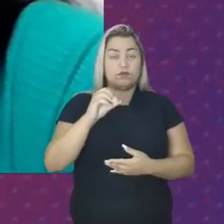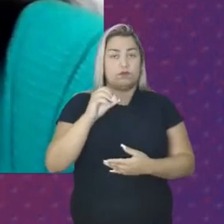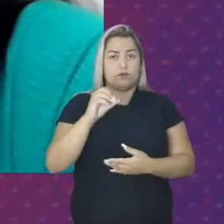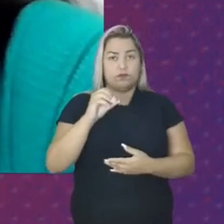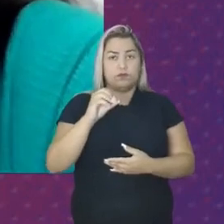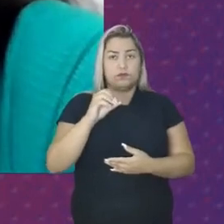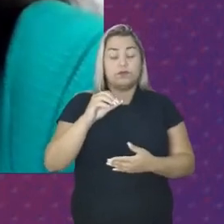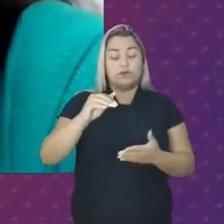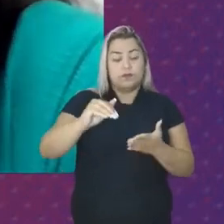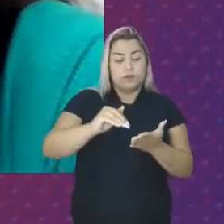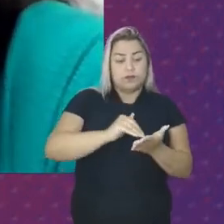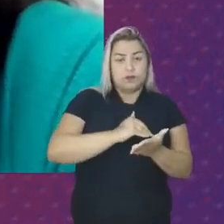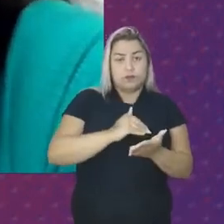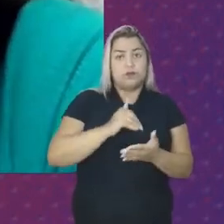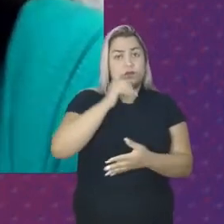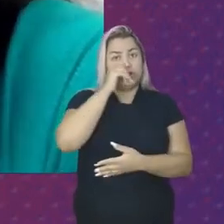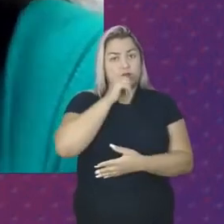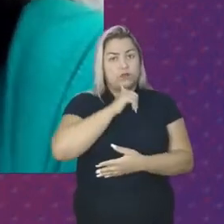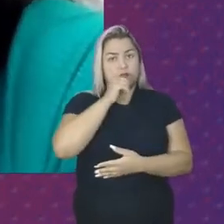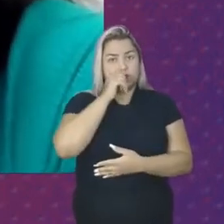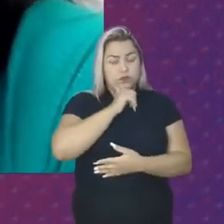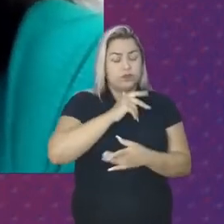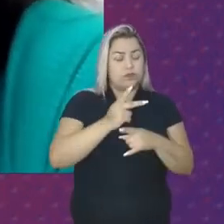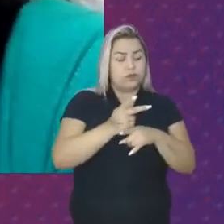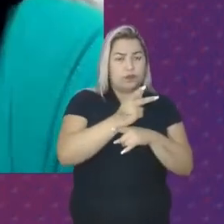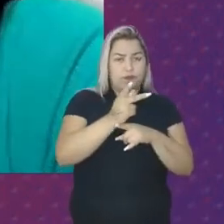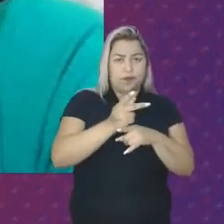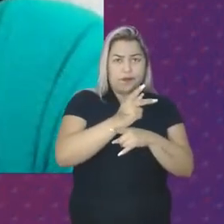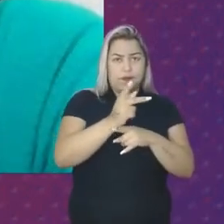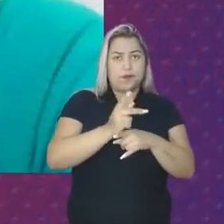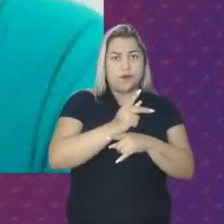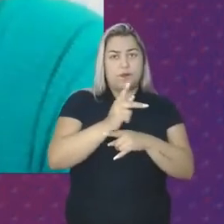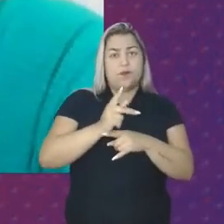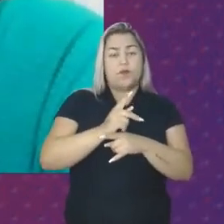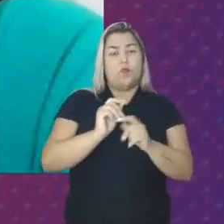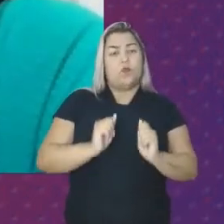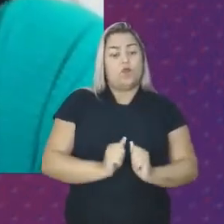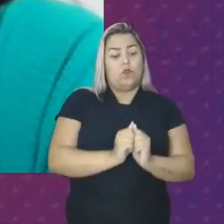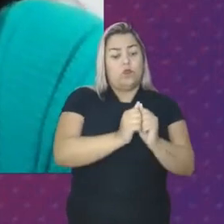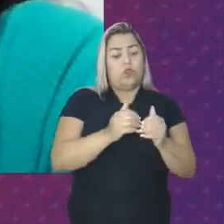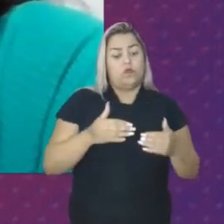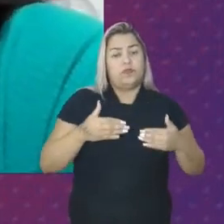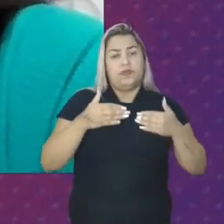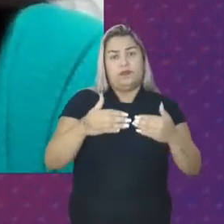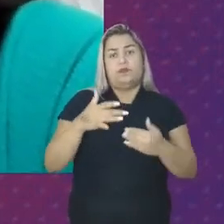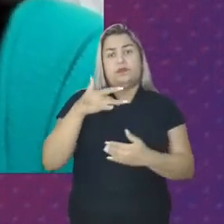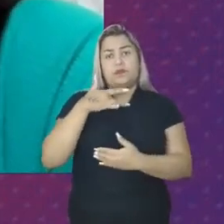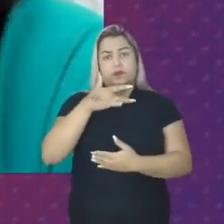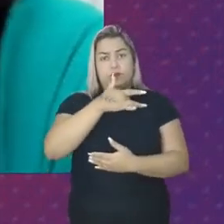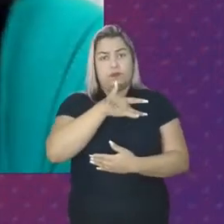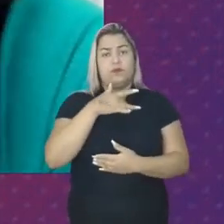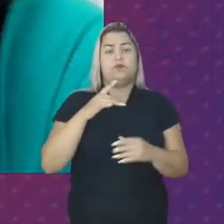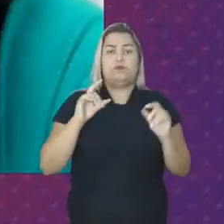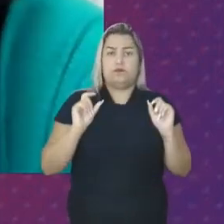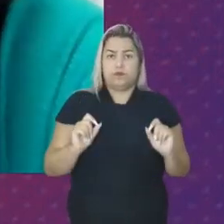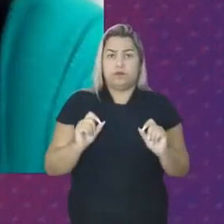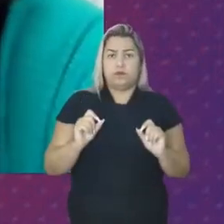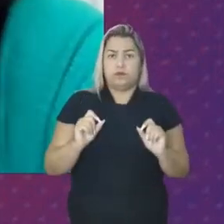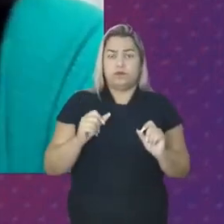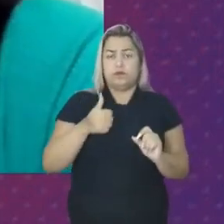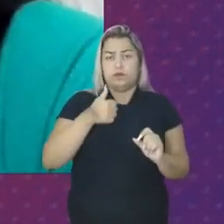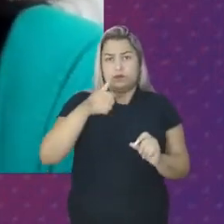forma, a Secretaria das Mulheres buscou uma parceria junto ao Ministério da Saúde, que desde